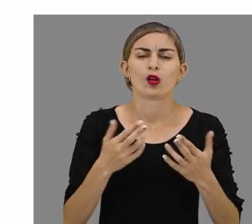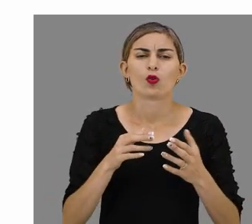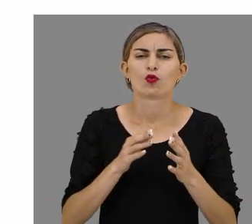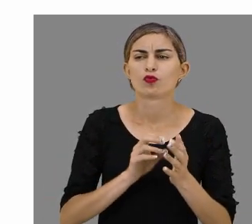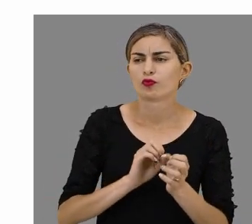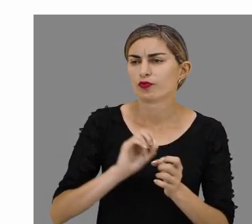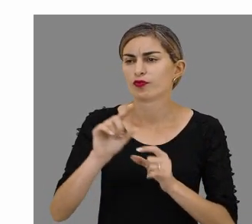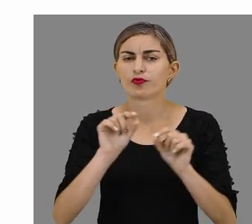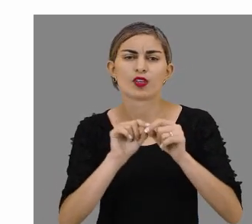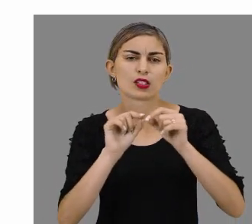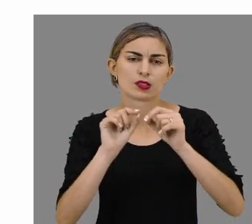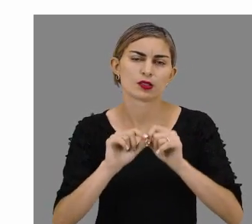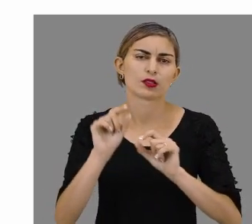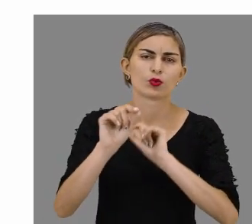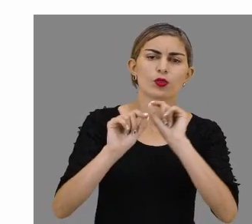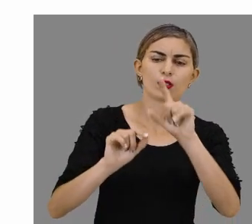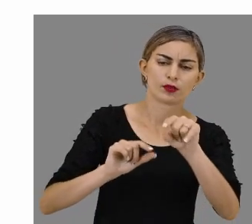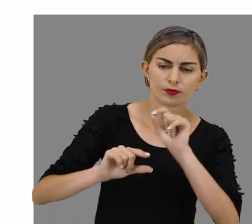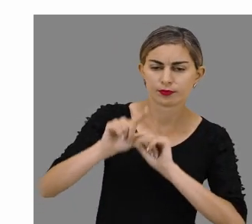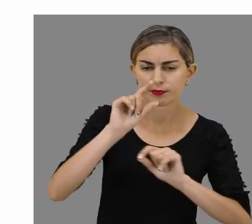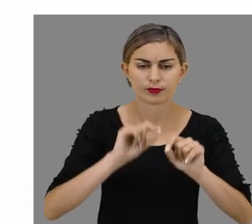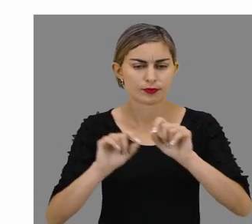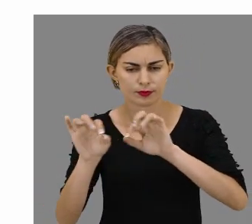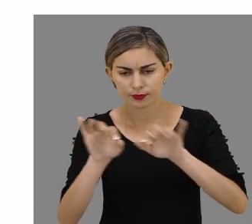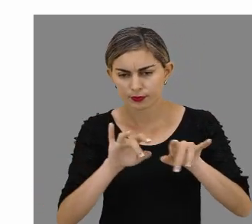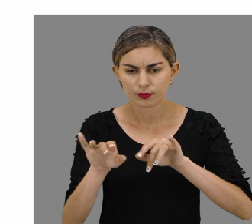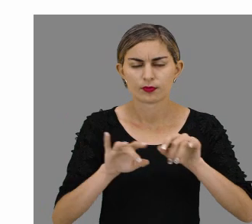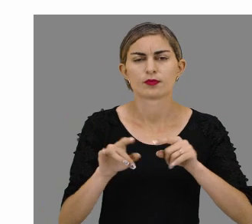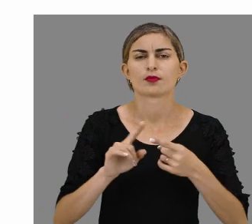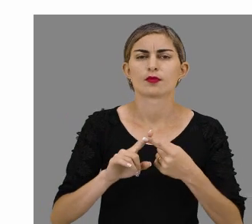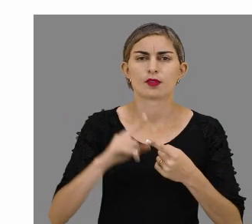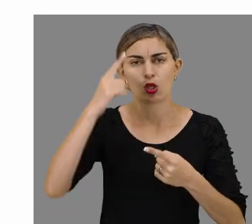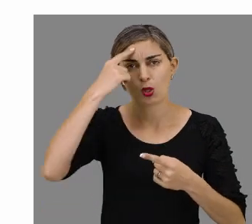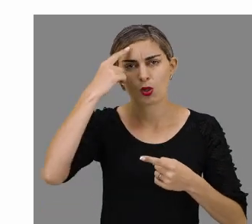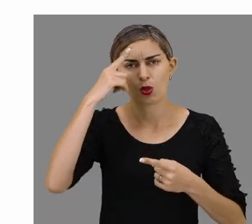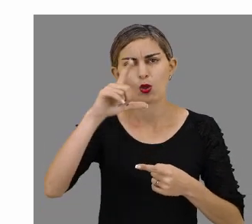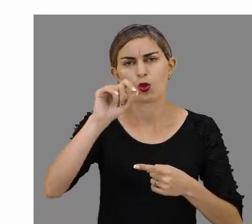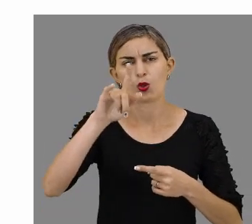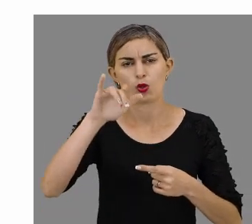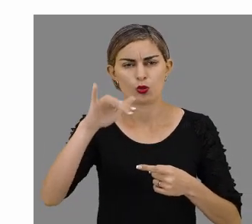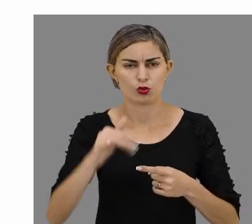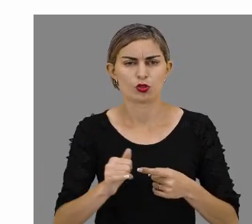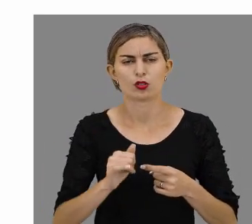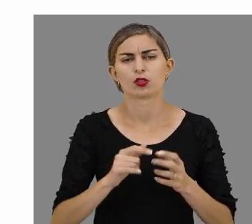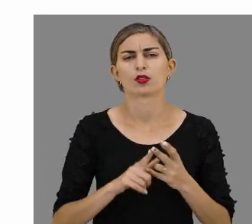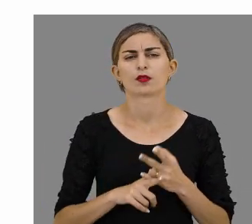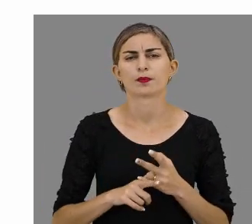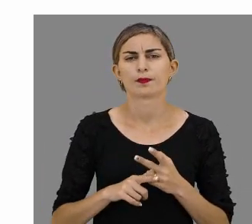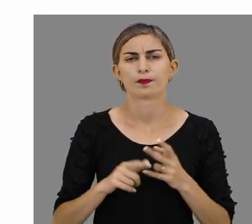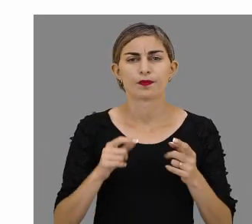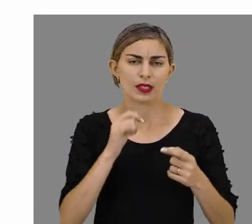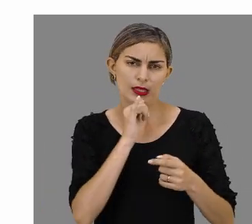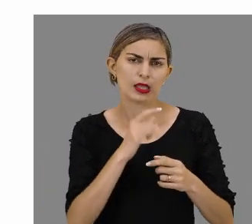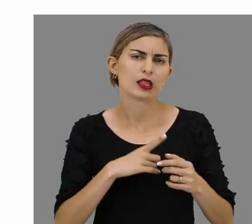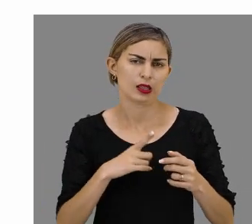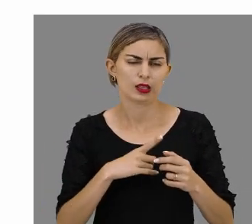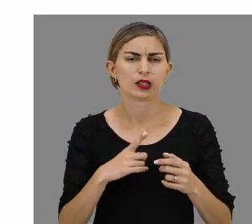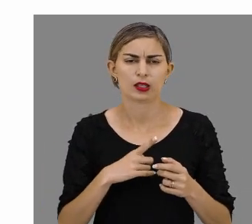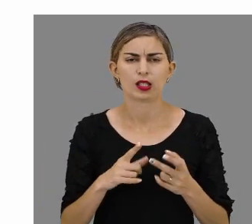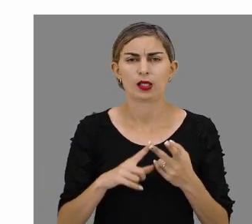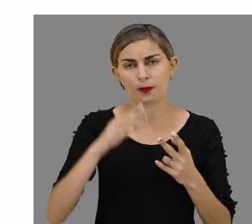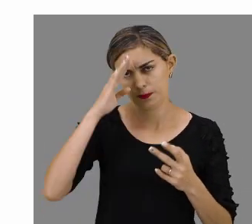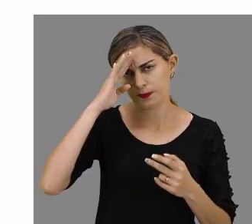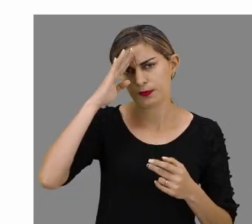ou fluxos que serão executados de acordo com as ocorrências lógicas do nosso algoritmo. Geralmente existe um